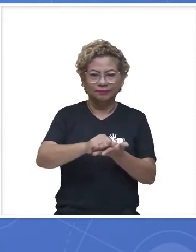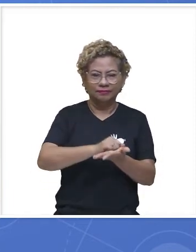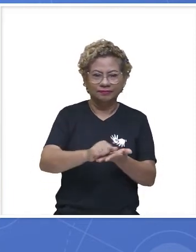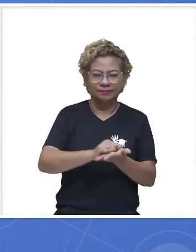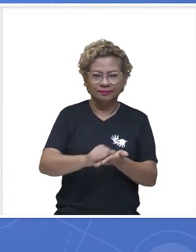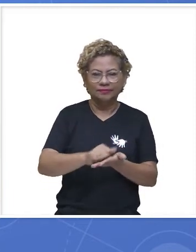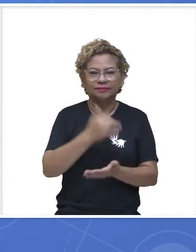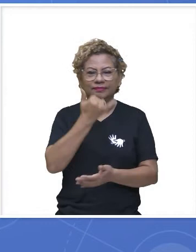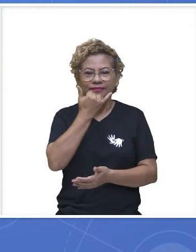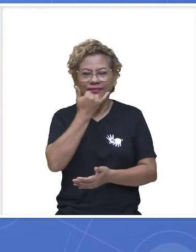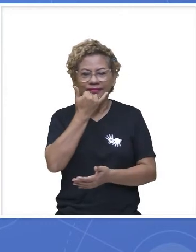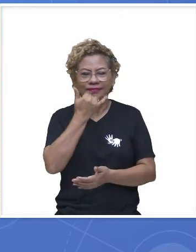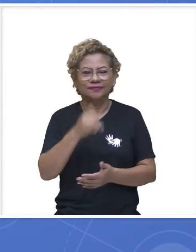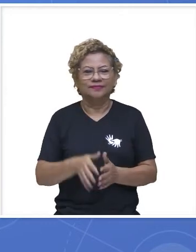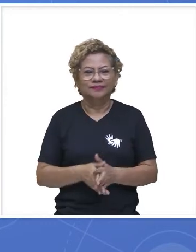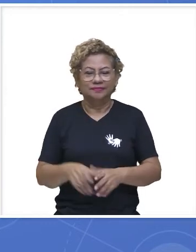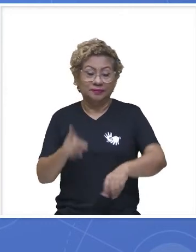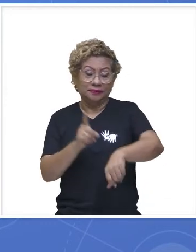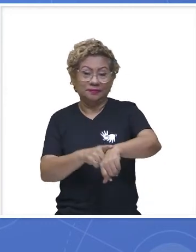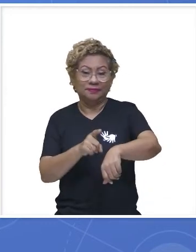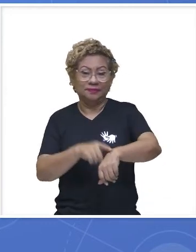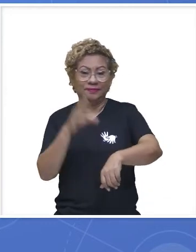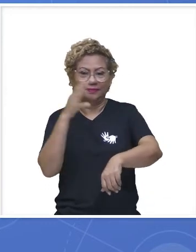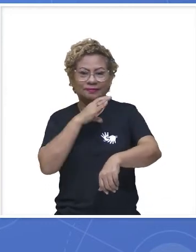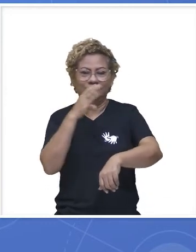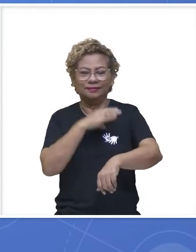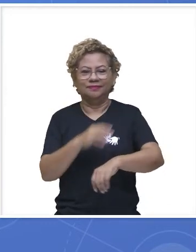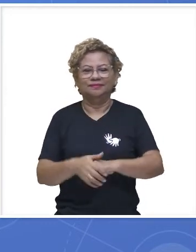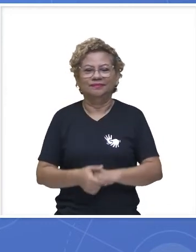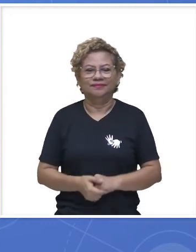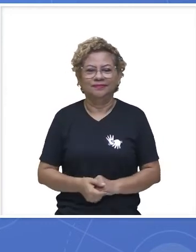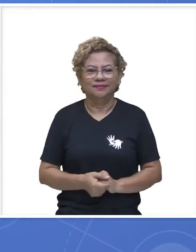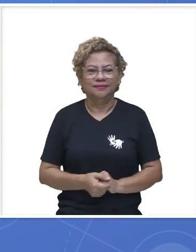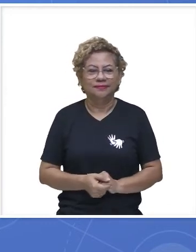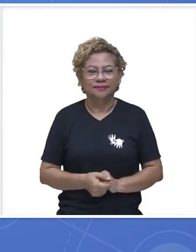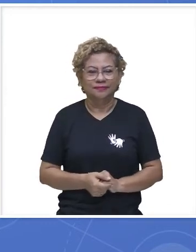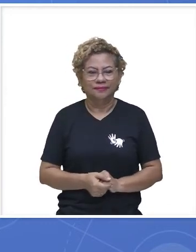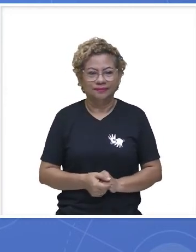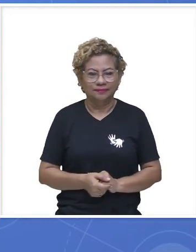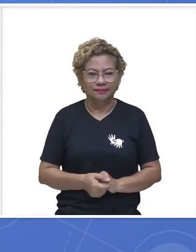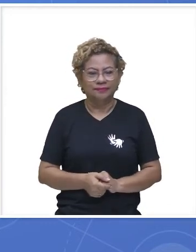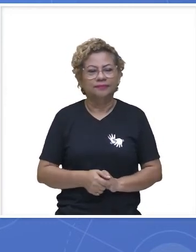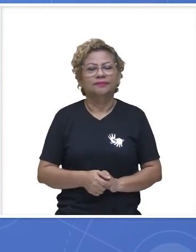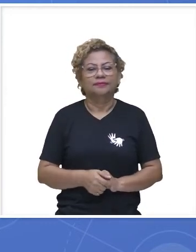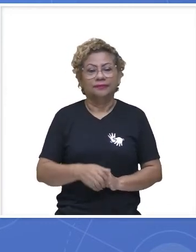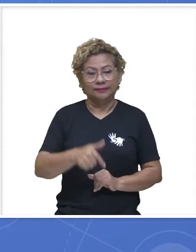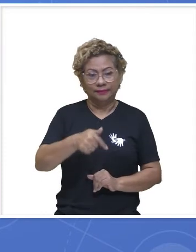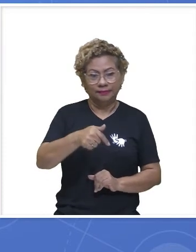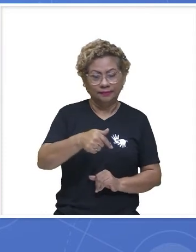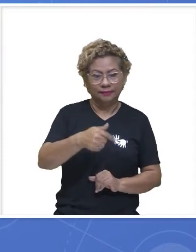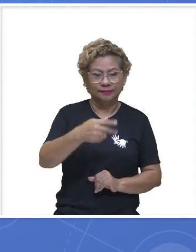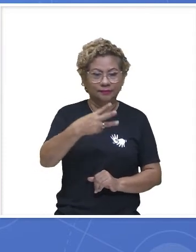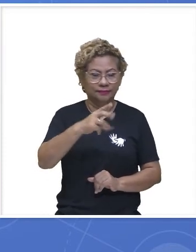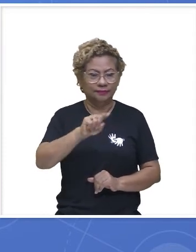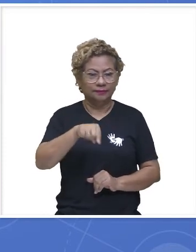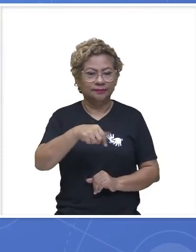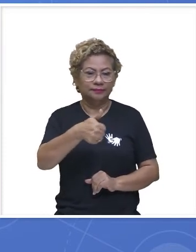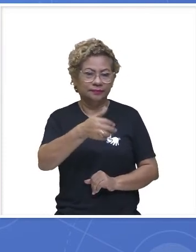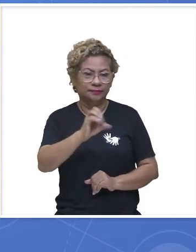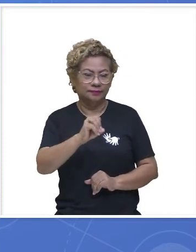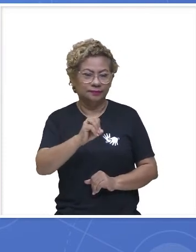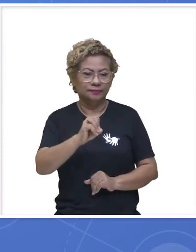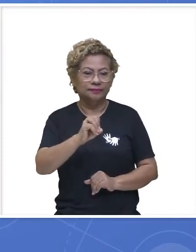em metro de cada aluno das 5 salas do 9º ano de uma escola.